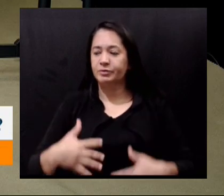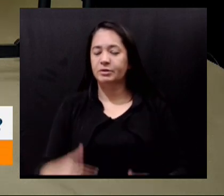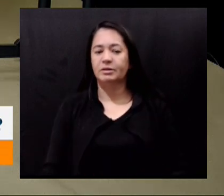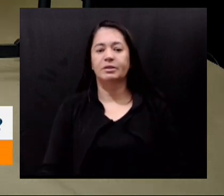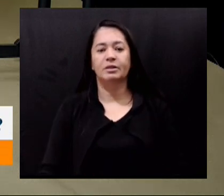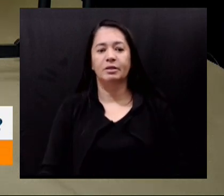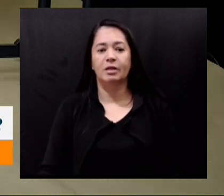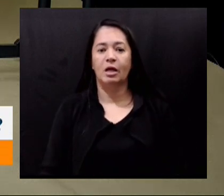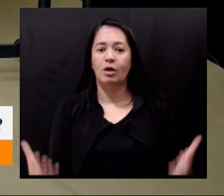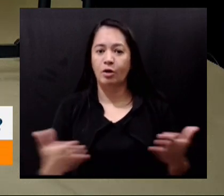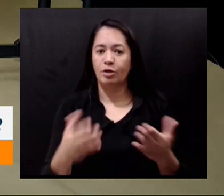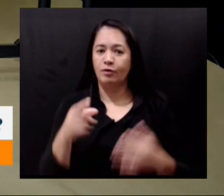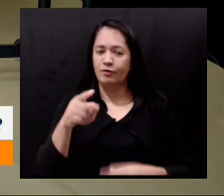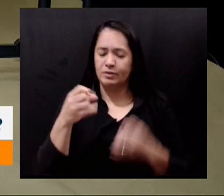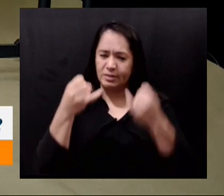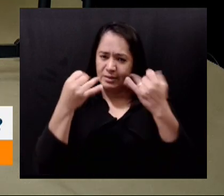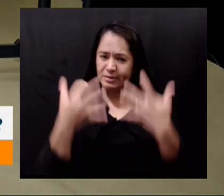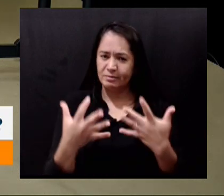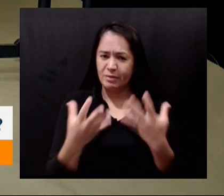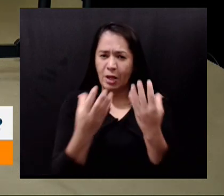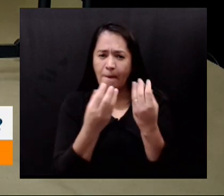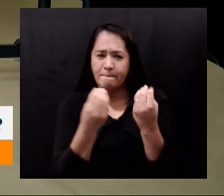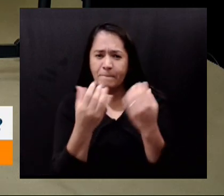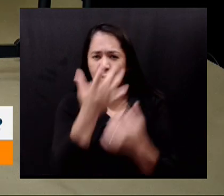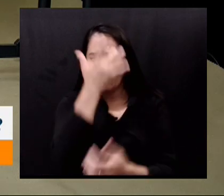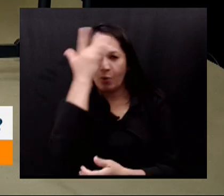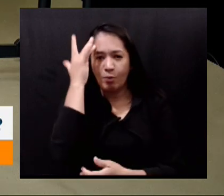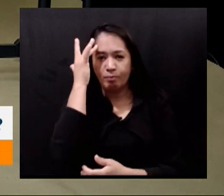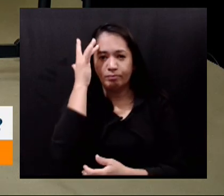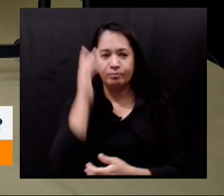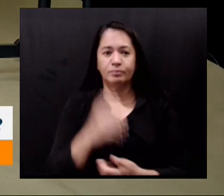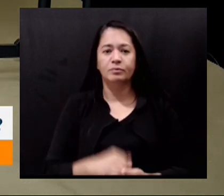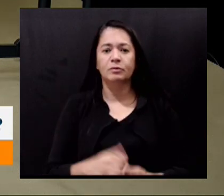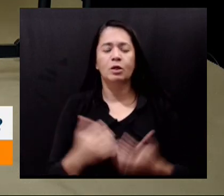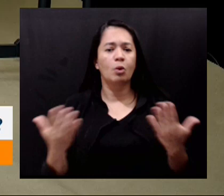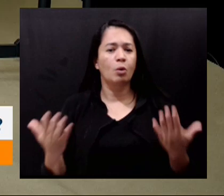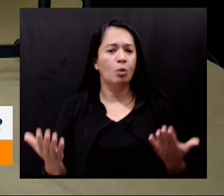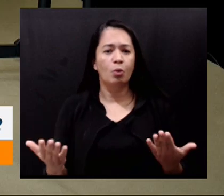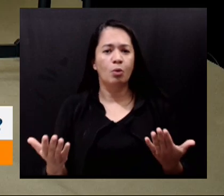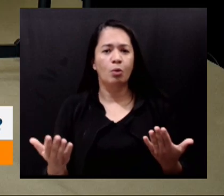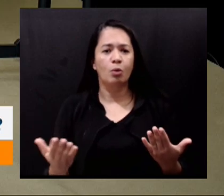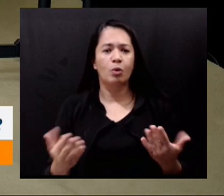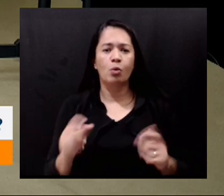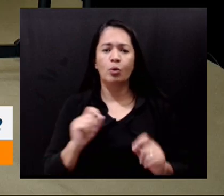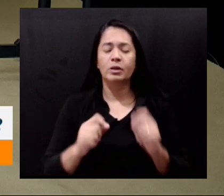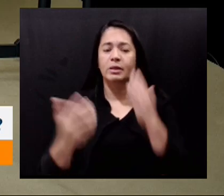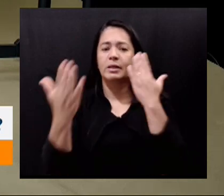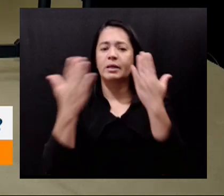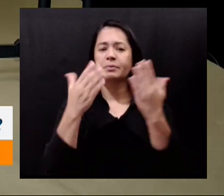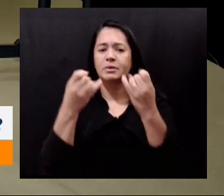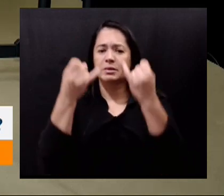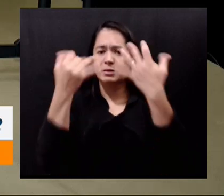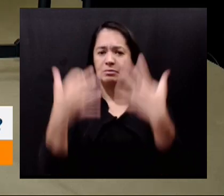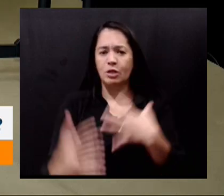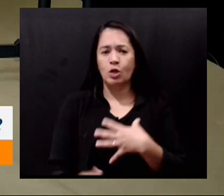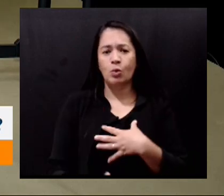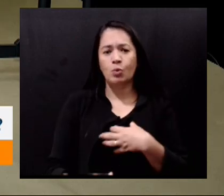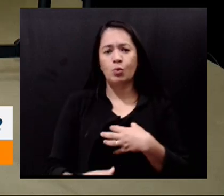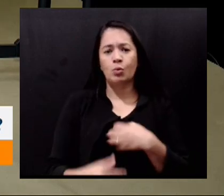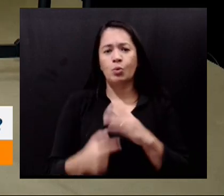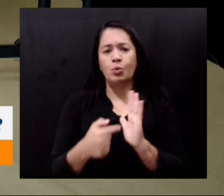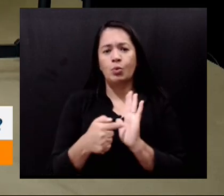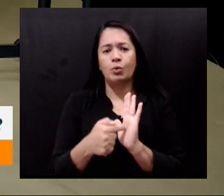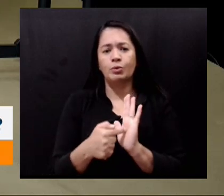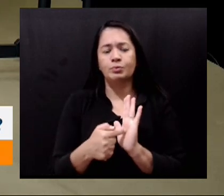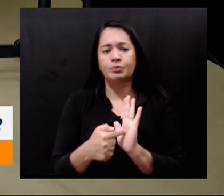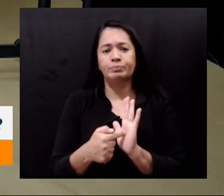muita gente ali, qual que é o que a psicologia diz sobre esse comportamento,